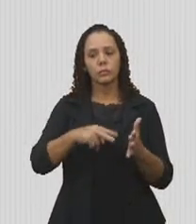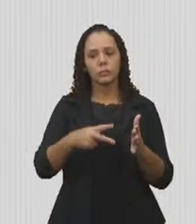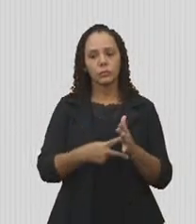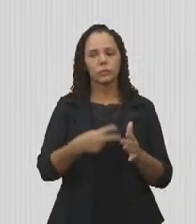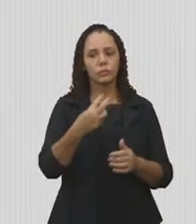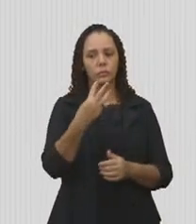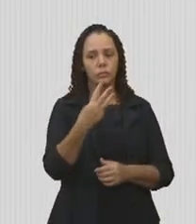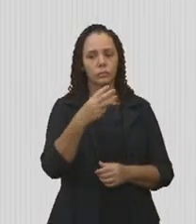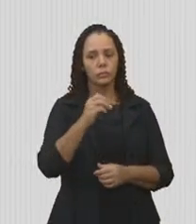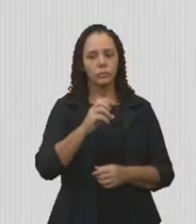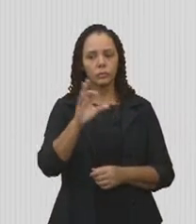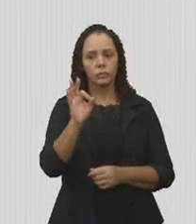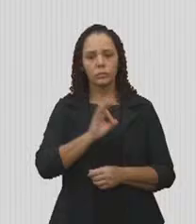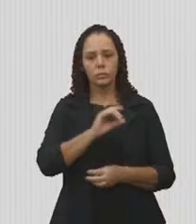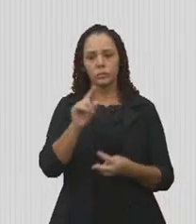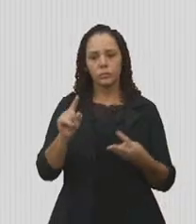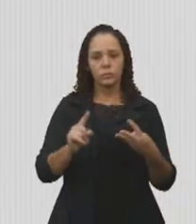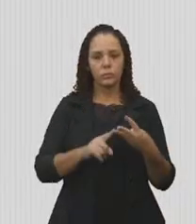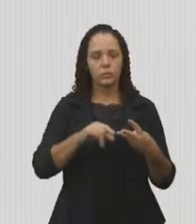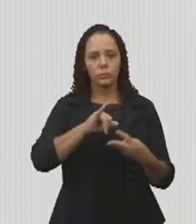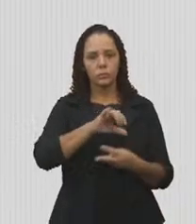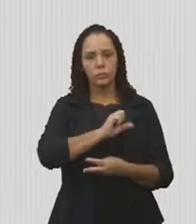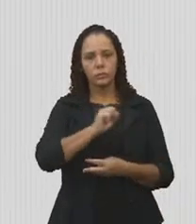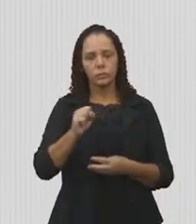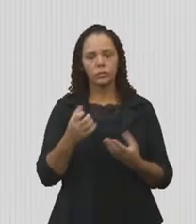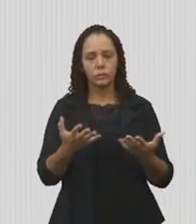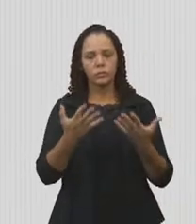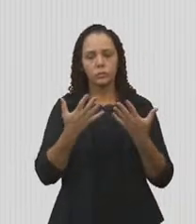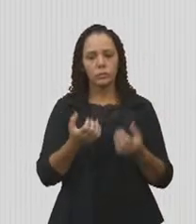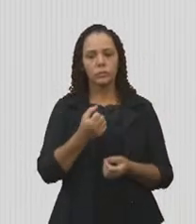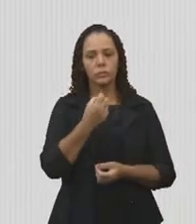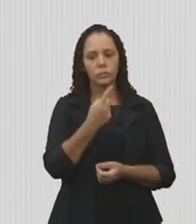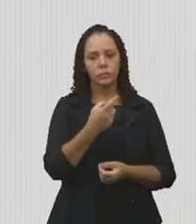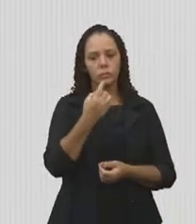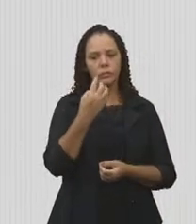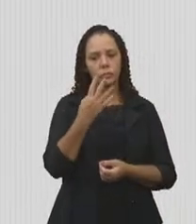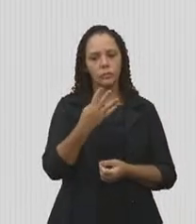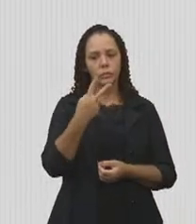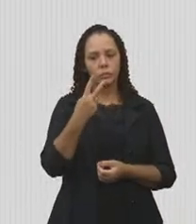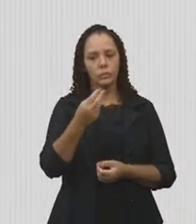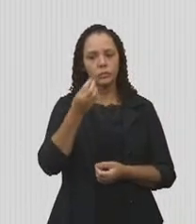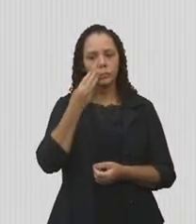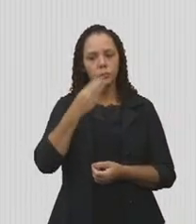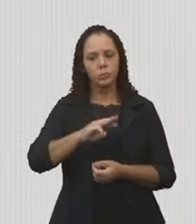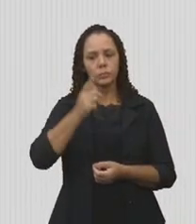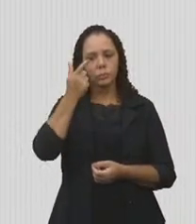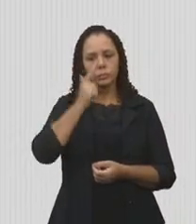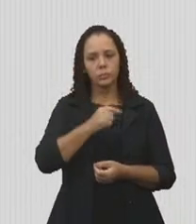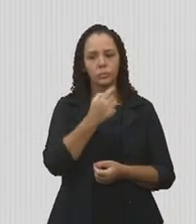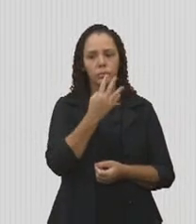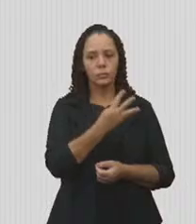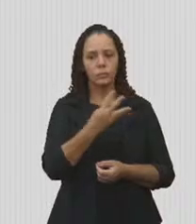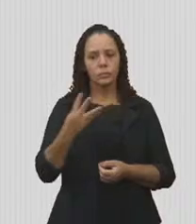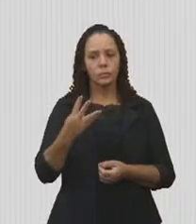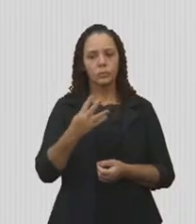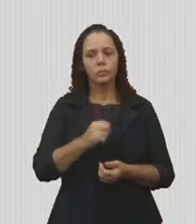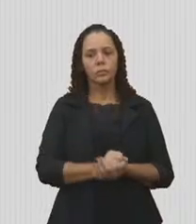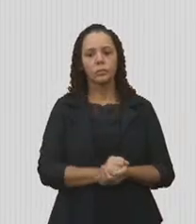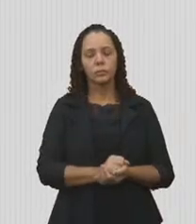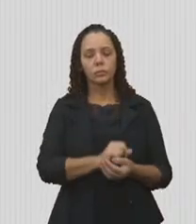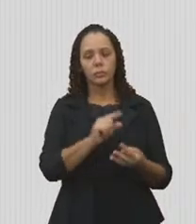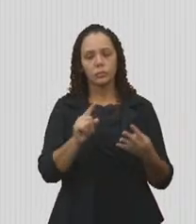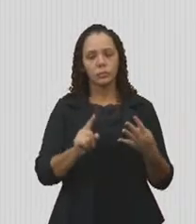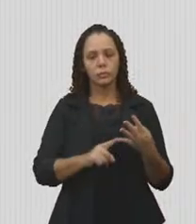ISS, temos previsto 142 milhões e arrecadamos 44, 31%. Fundeb, que é